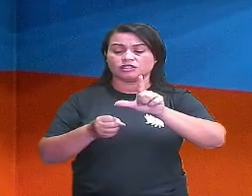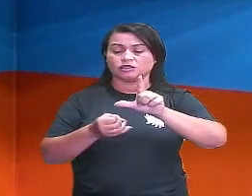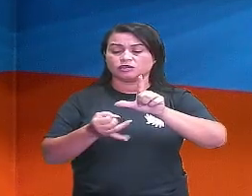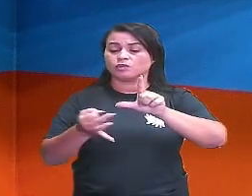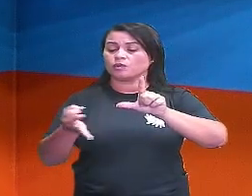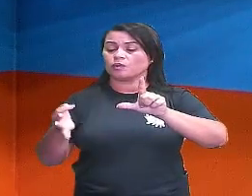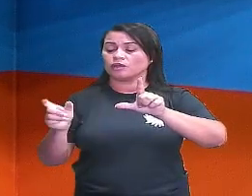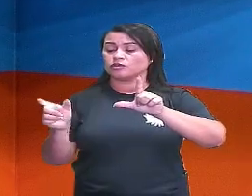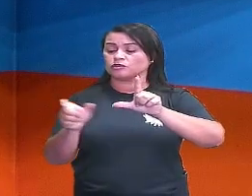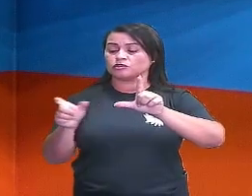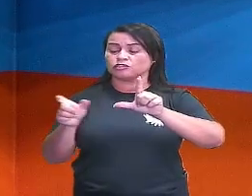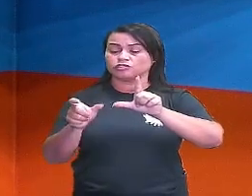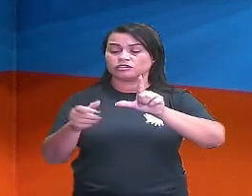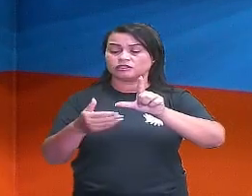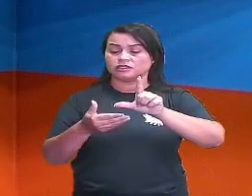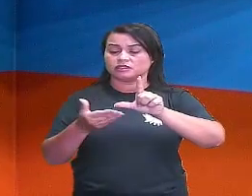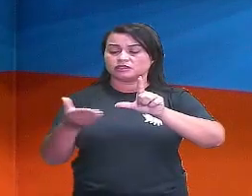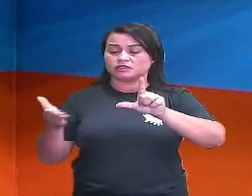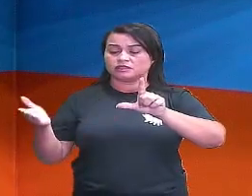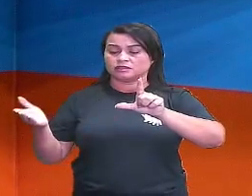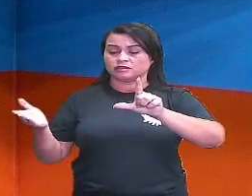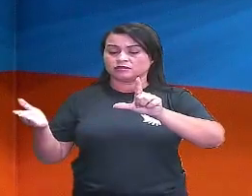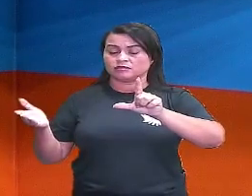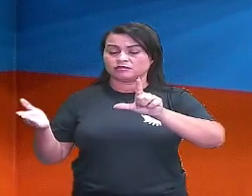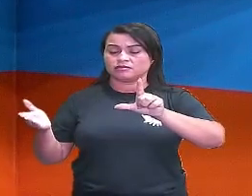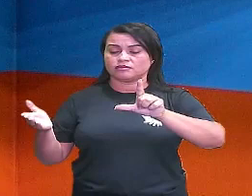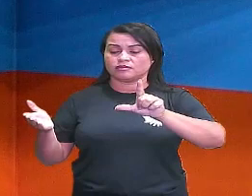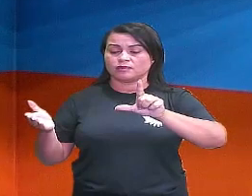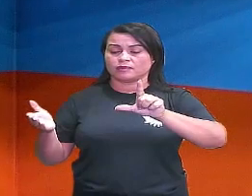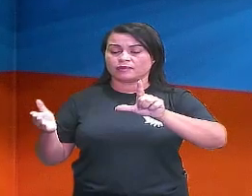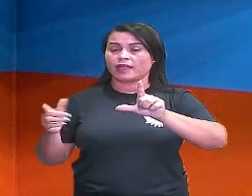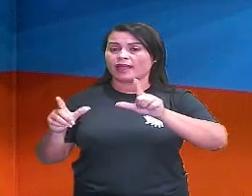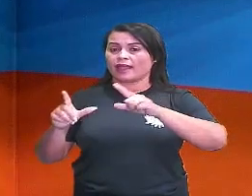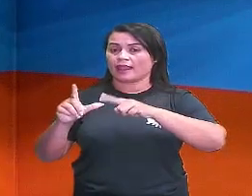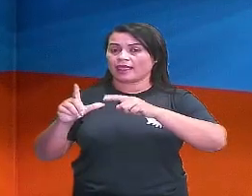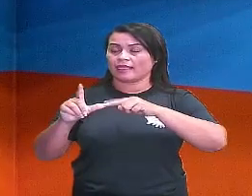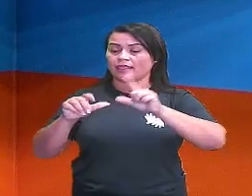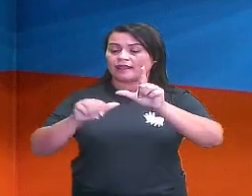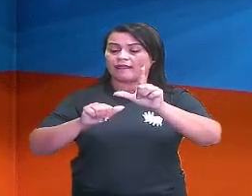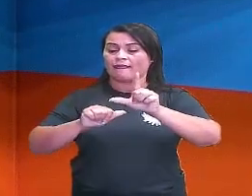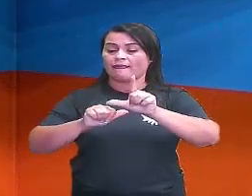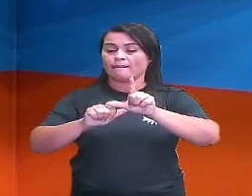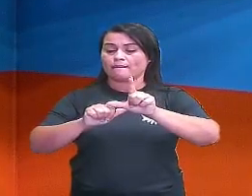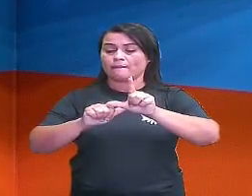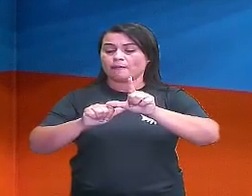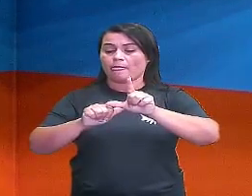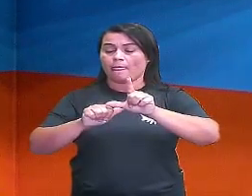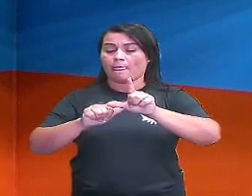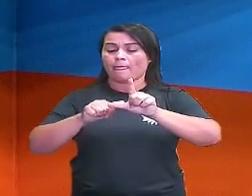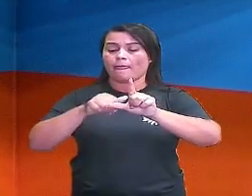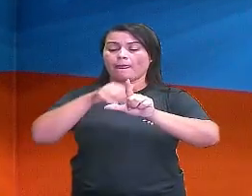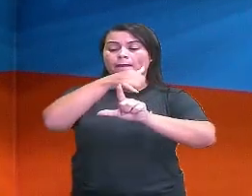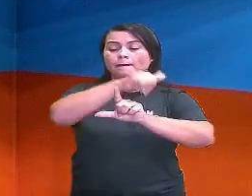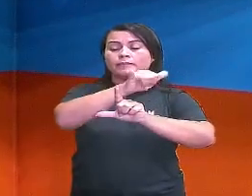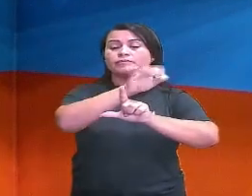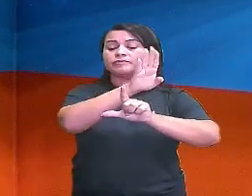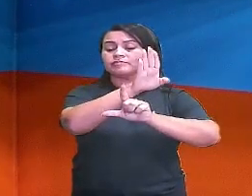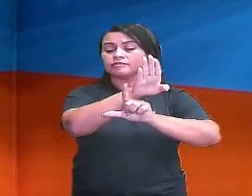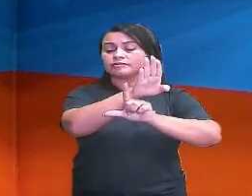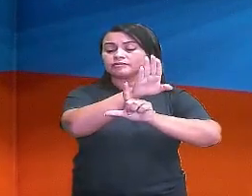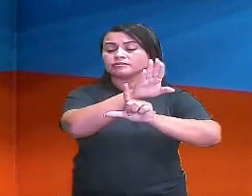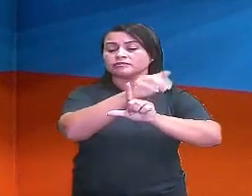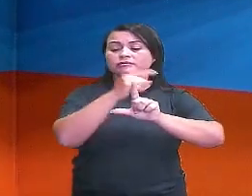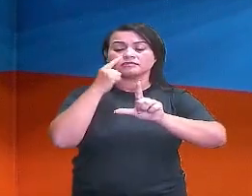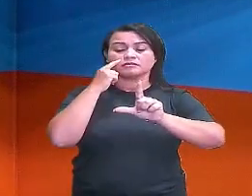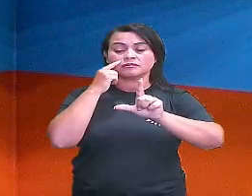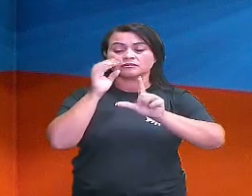aqui representado aqui na reta X é A. E o valor representado aqui na reta Y é B. Quando